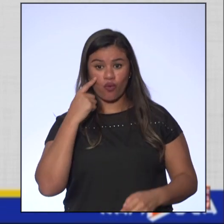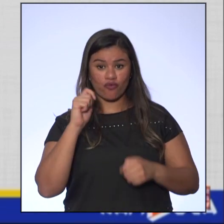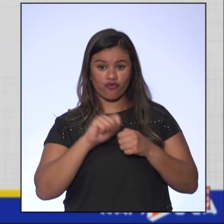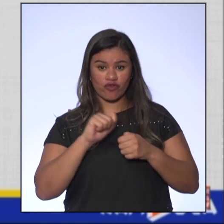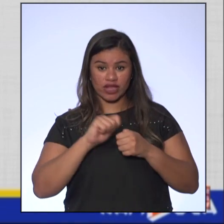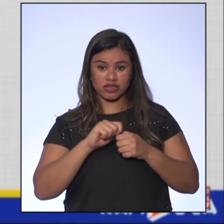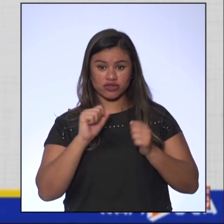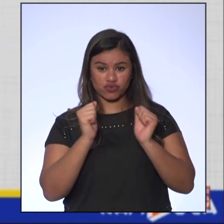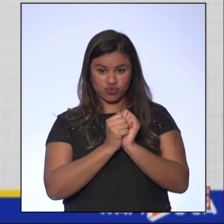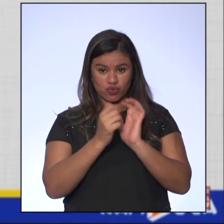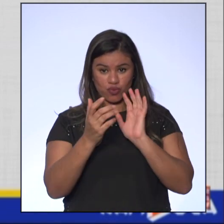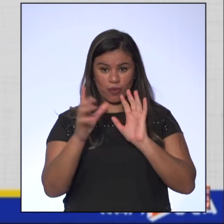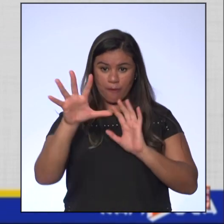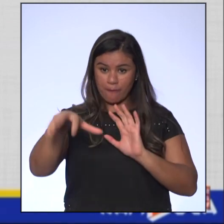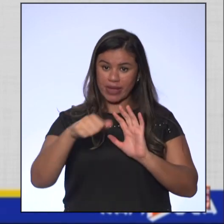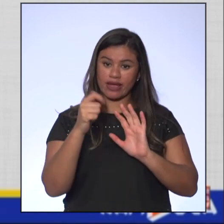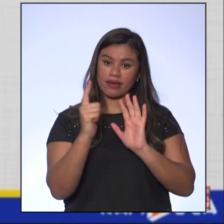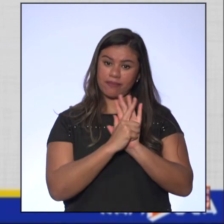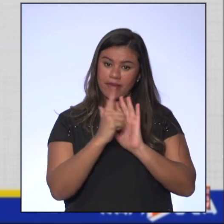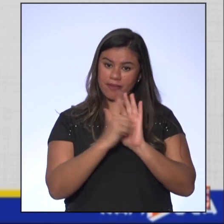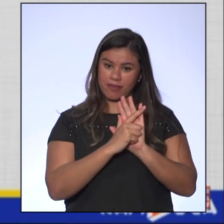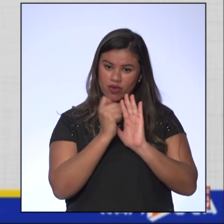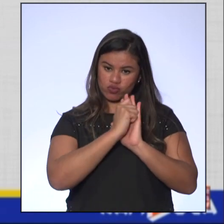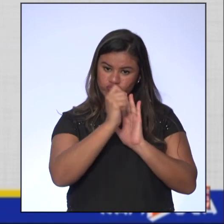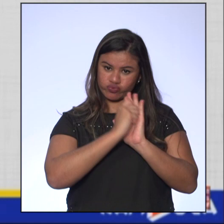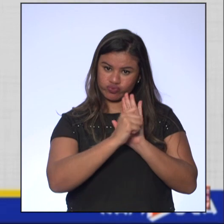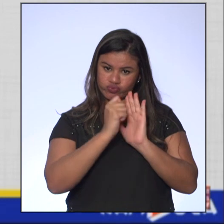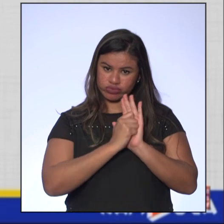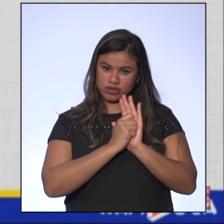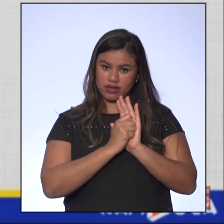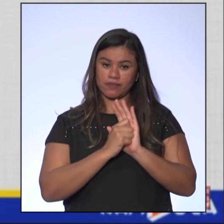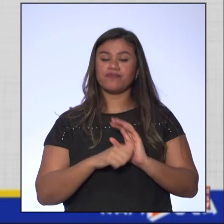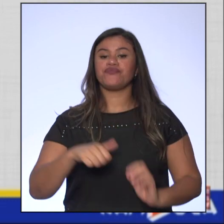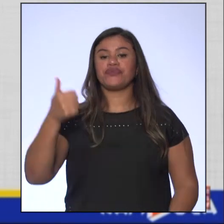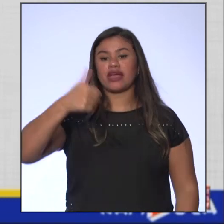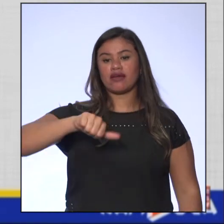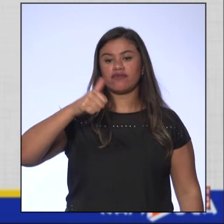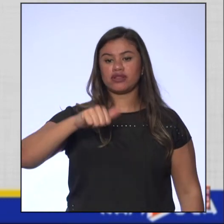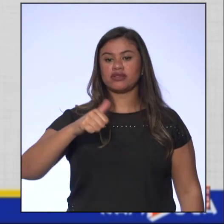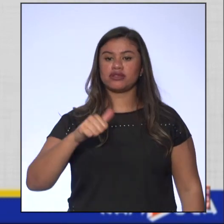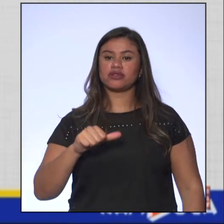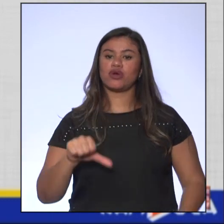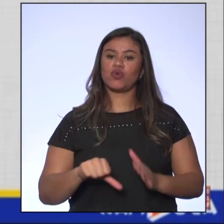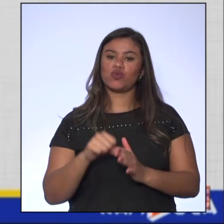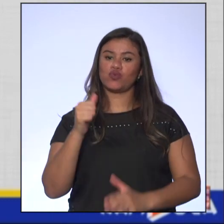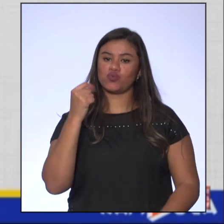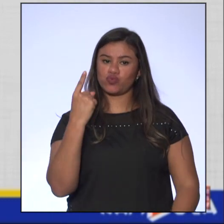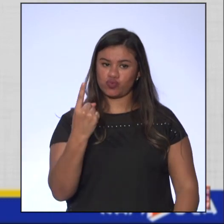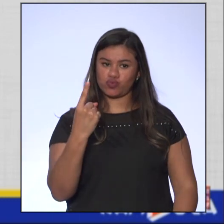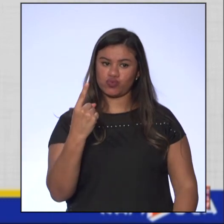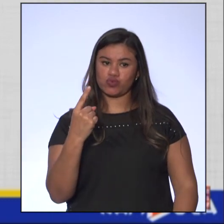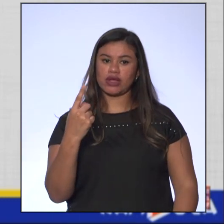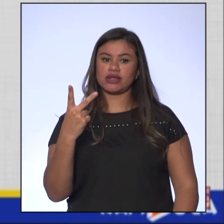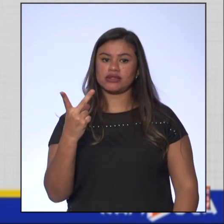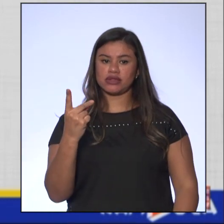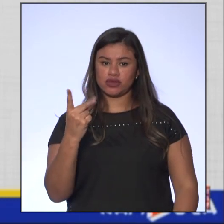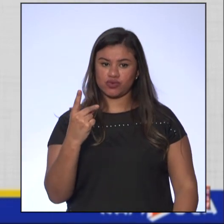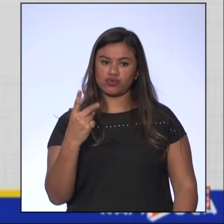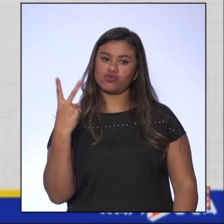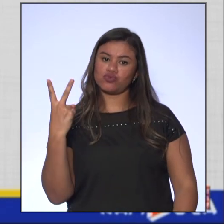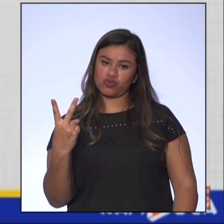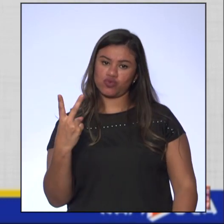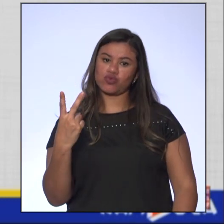pega um papel aí. A primeira variação tem peso 1. A segunda, peso 2. A